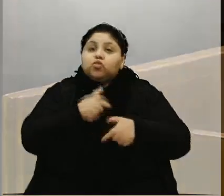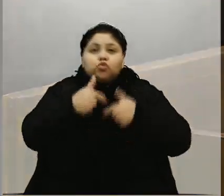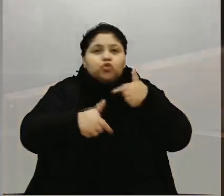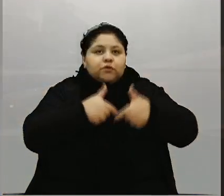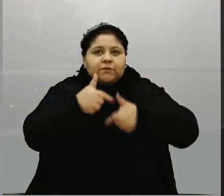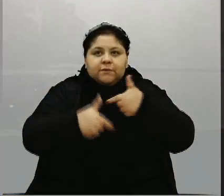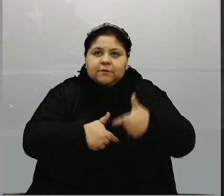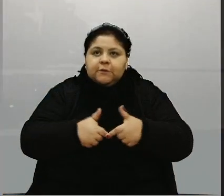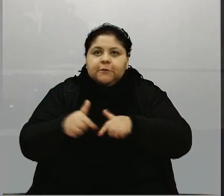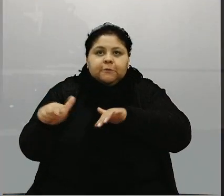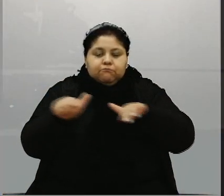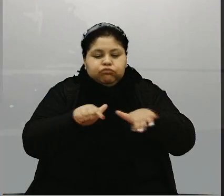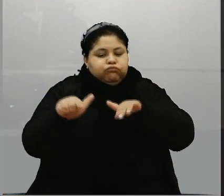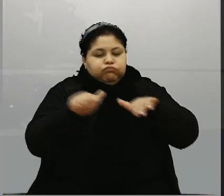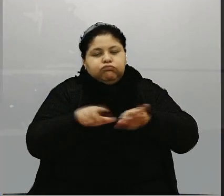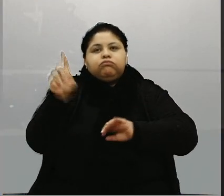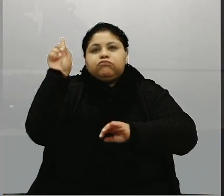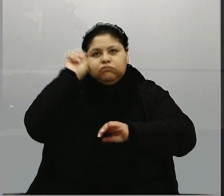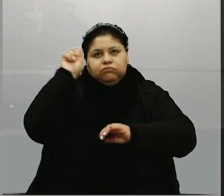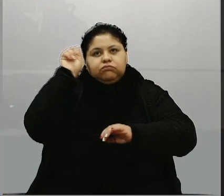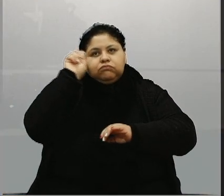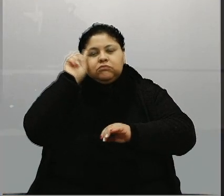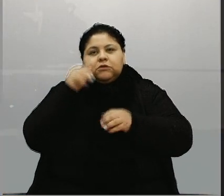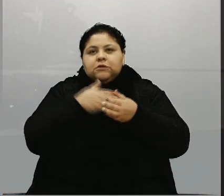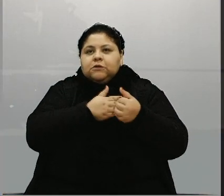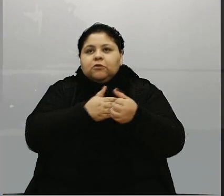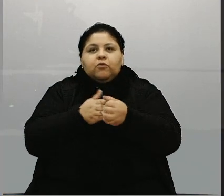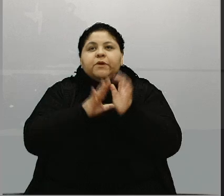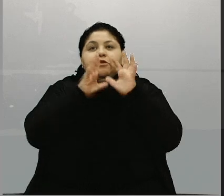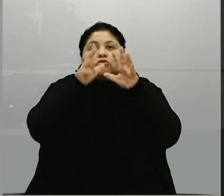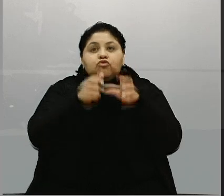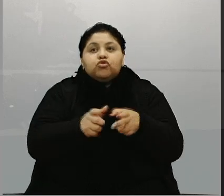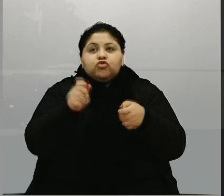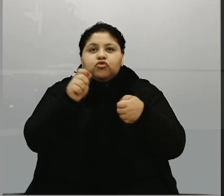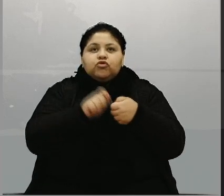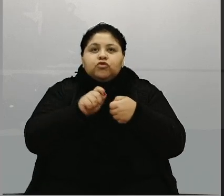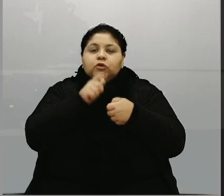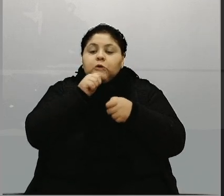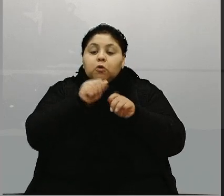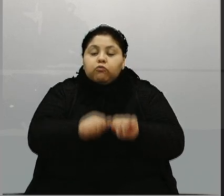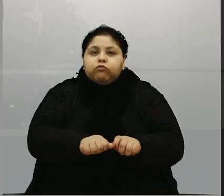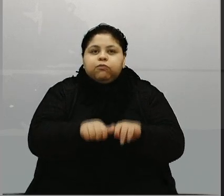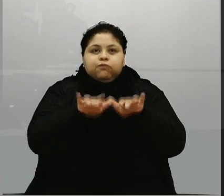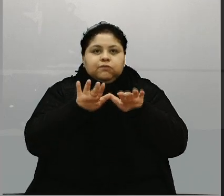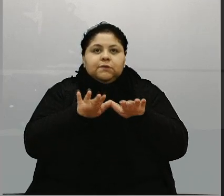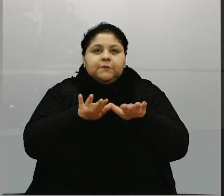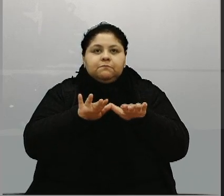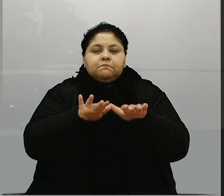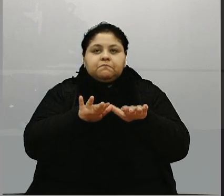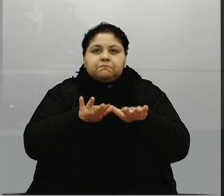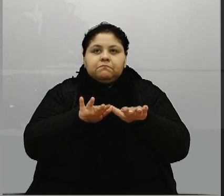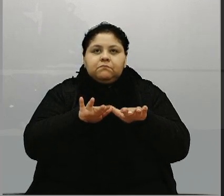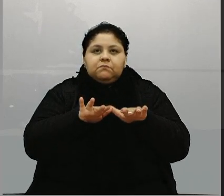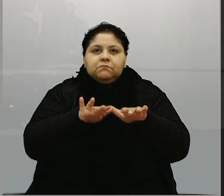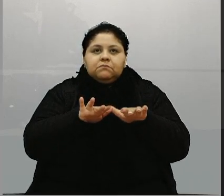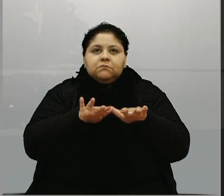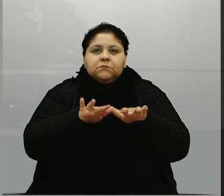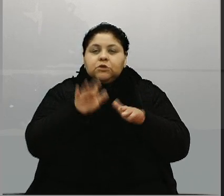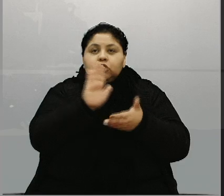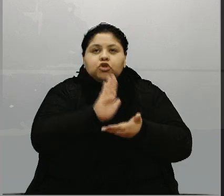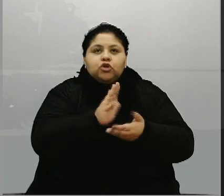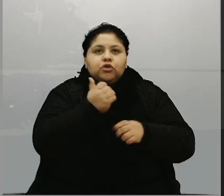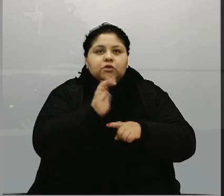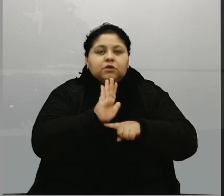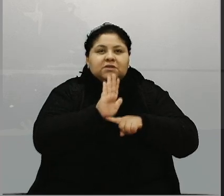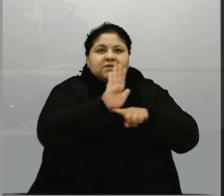após semana, dia após dia. Vocês acompanham tudo que nós realizamos nas enchentes aqui. Nós não auxiliamos somente o Vale